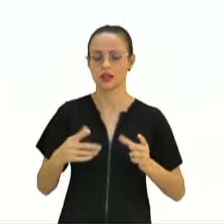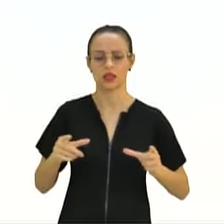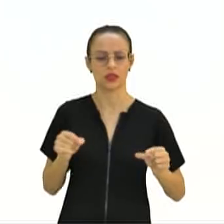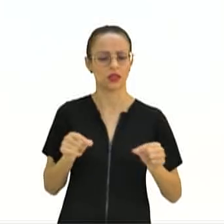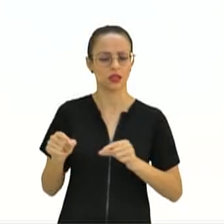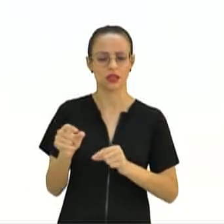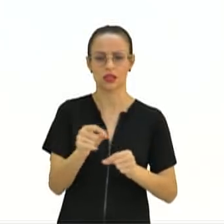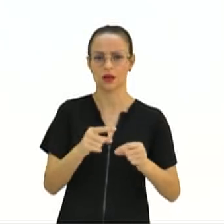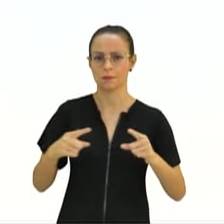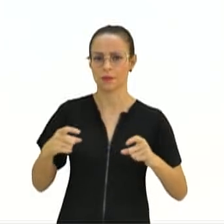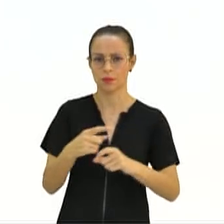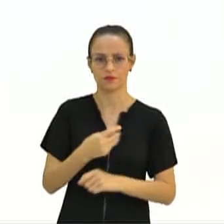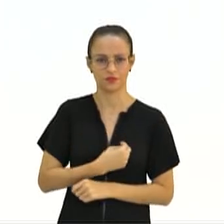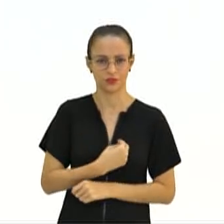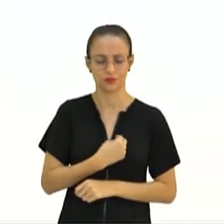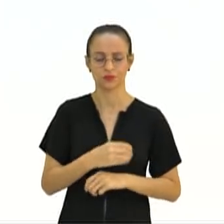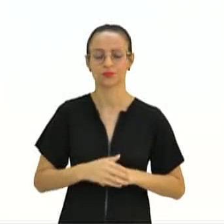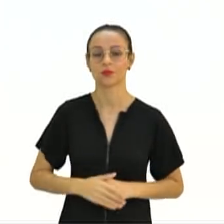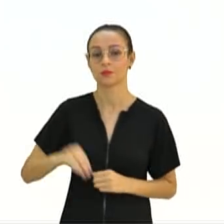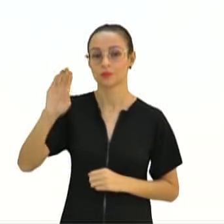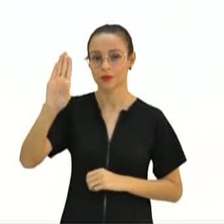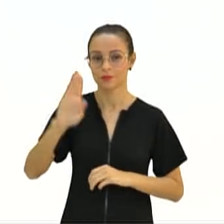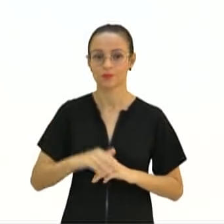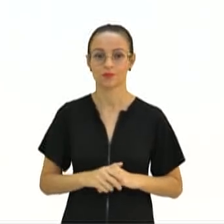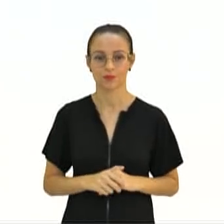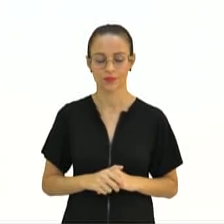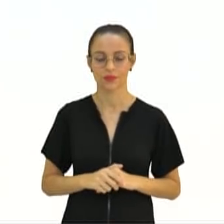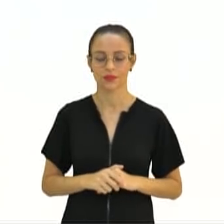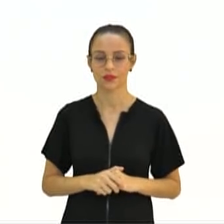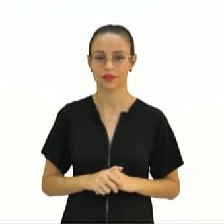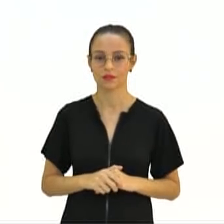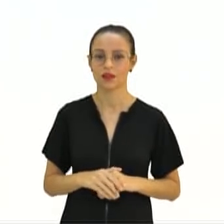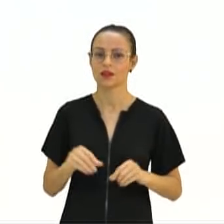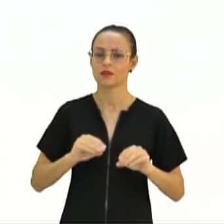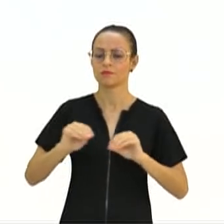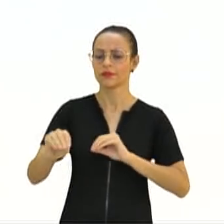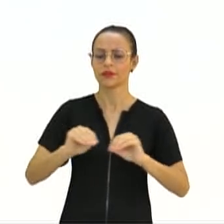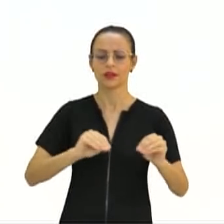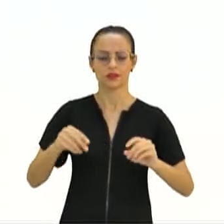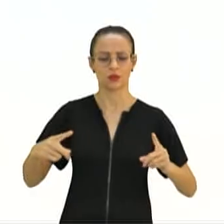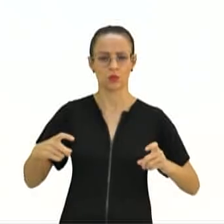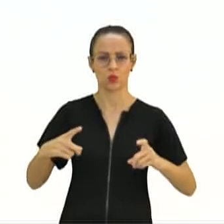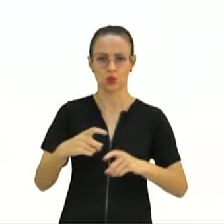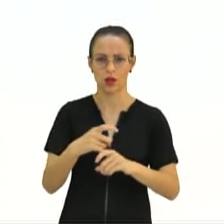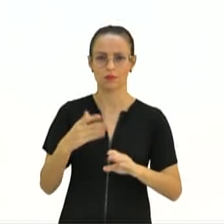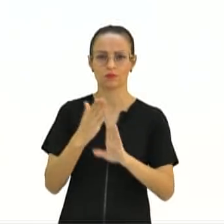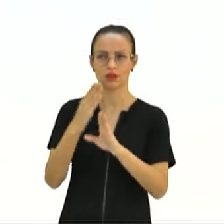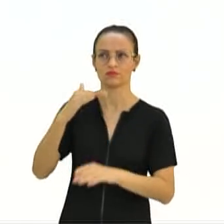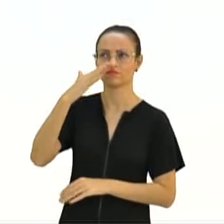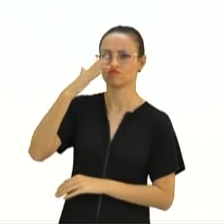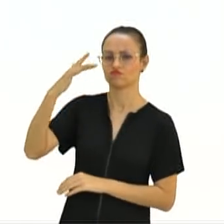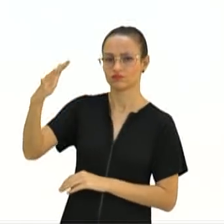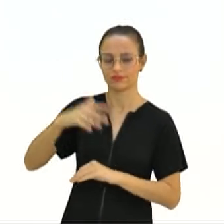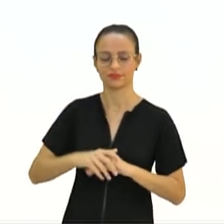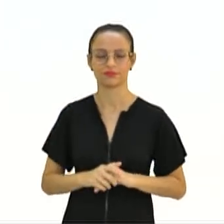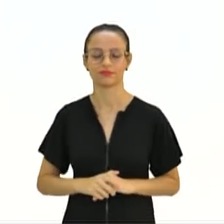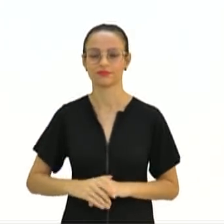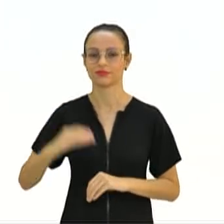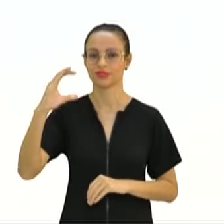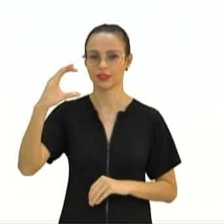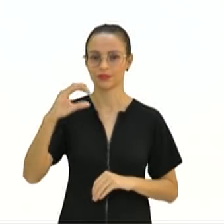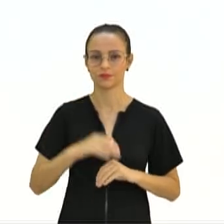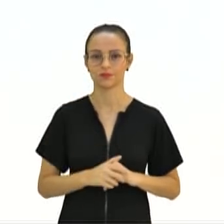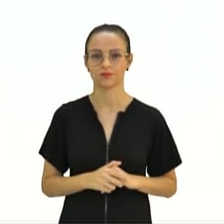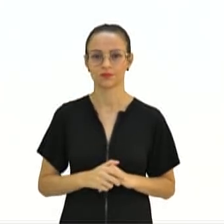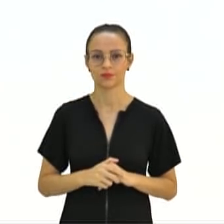de micro-organismos. Letra B, a migração de larvas orientadas pelo olfato. Letra C,